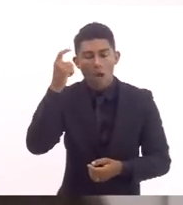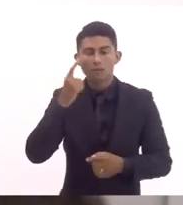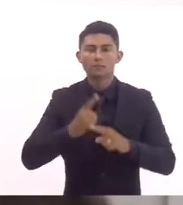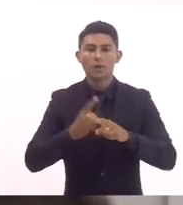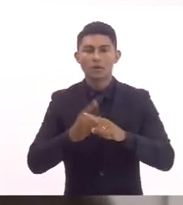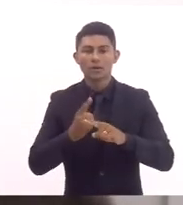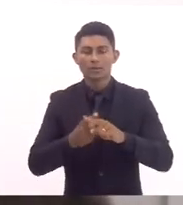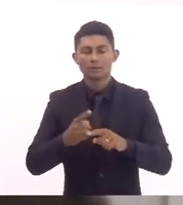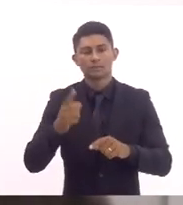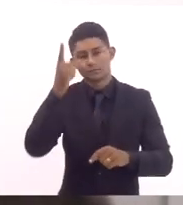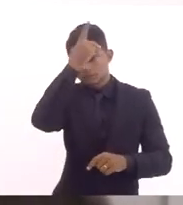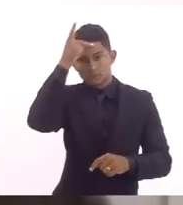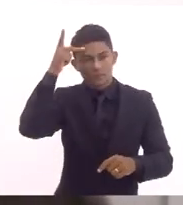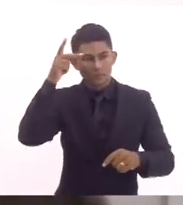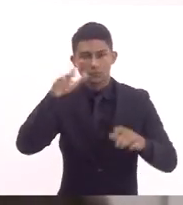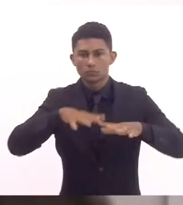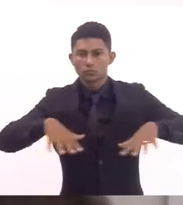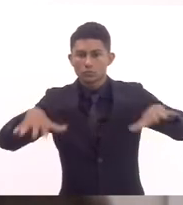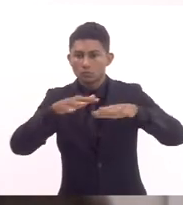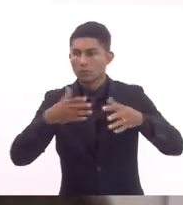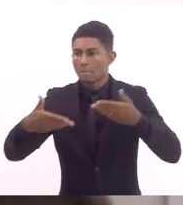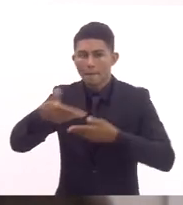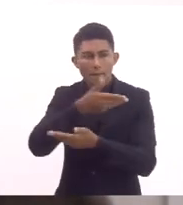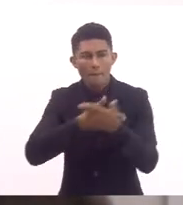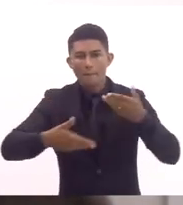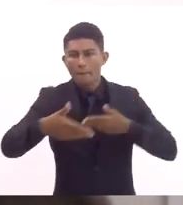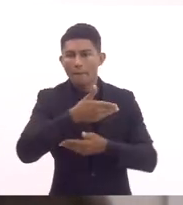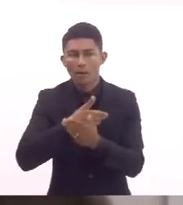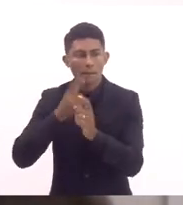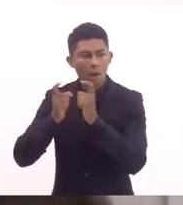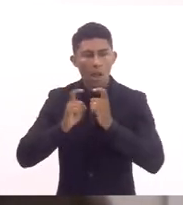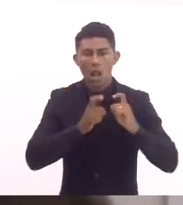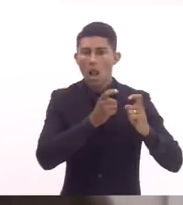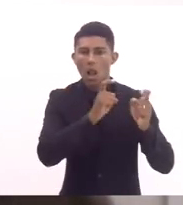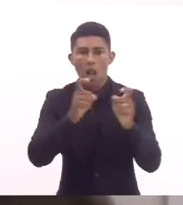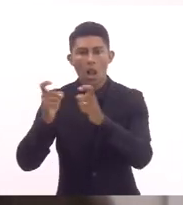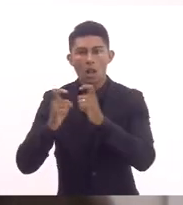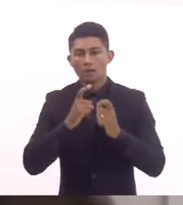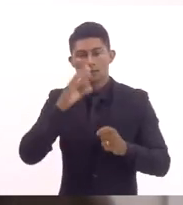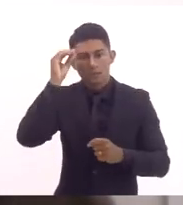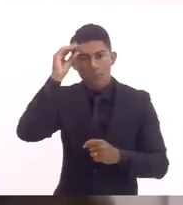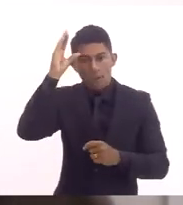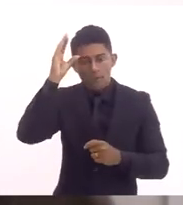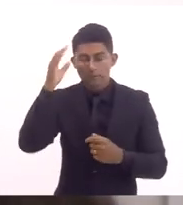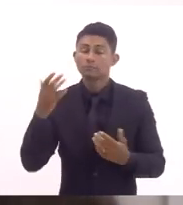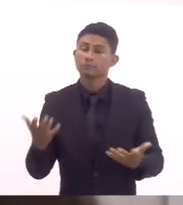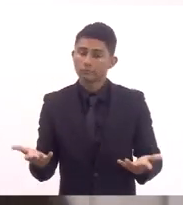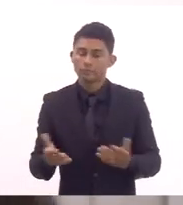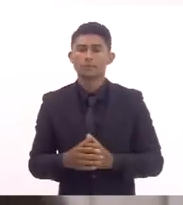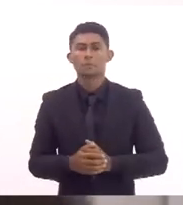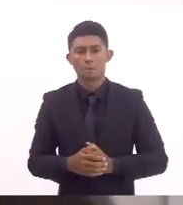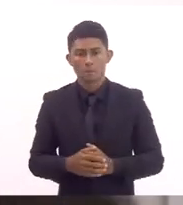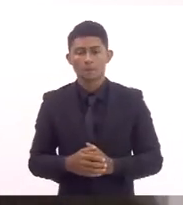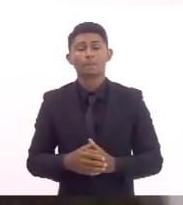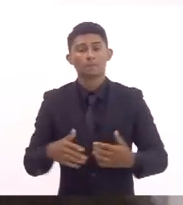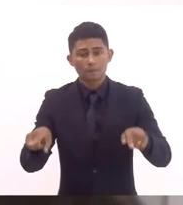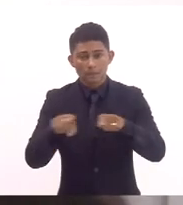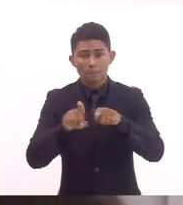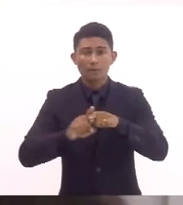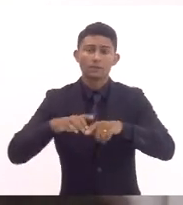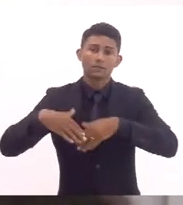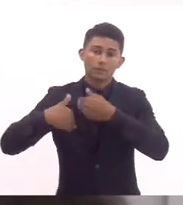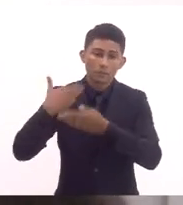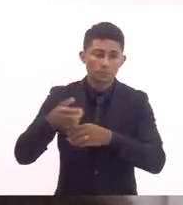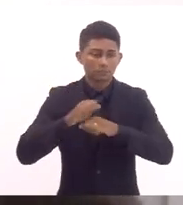forma as pessoas foram pelo que se agrupar E aí poder fazer a disseminação desse conhecimento foi também sendo + afiador no